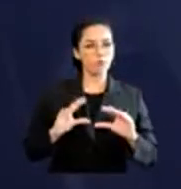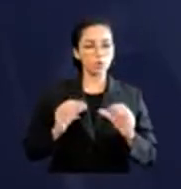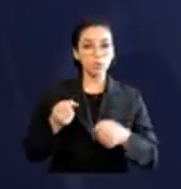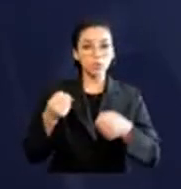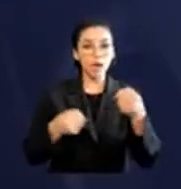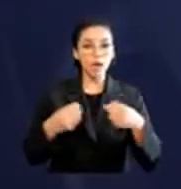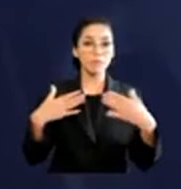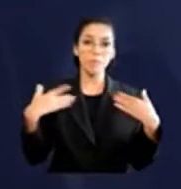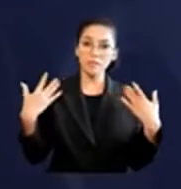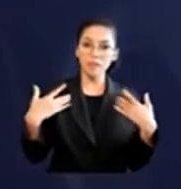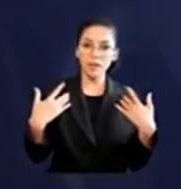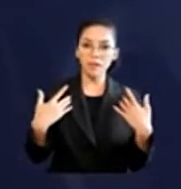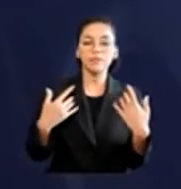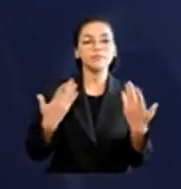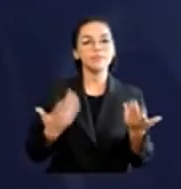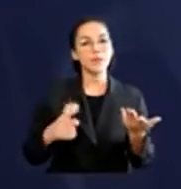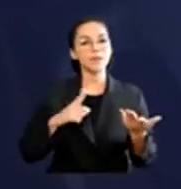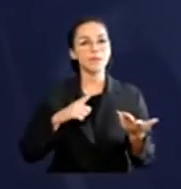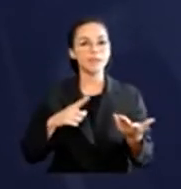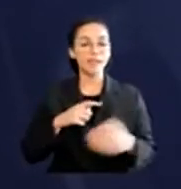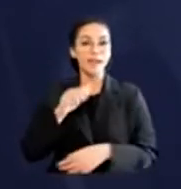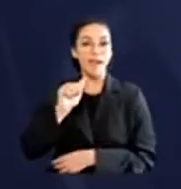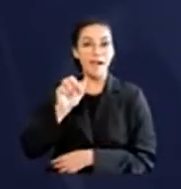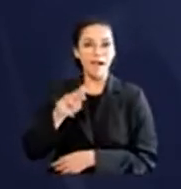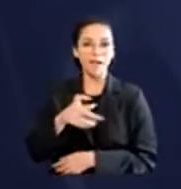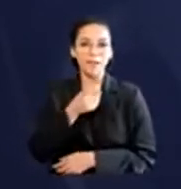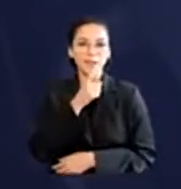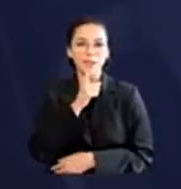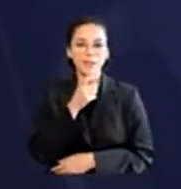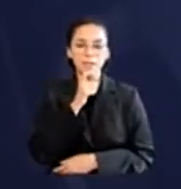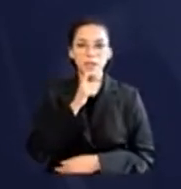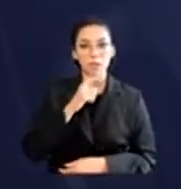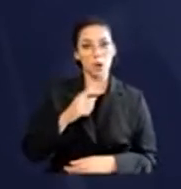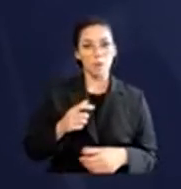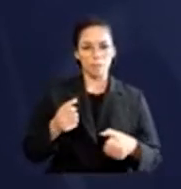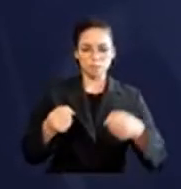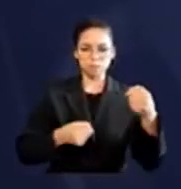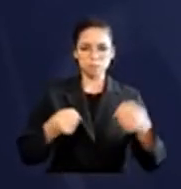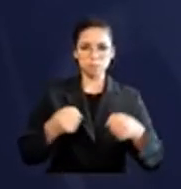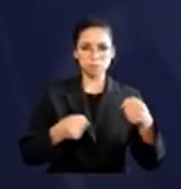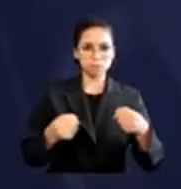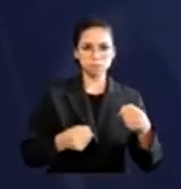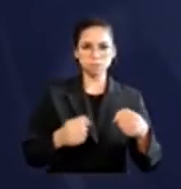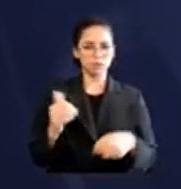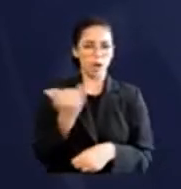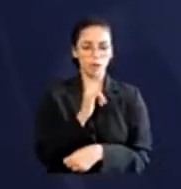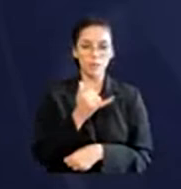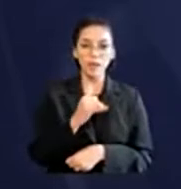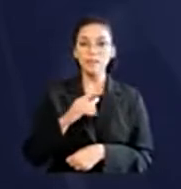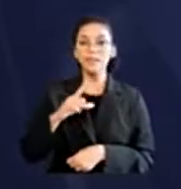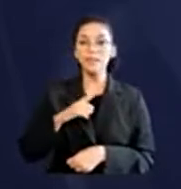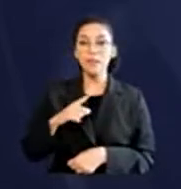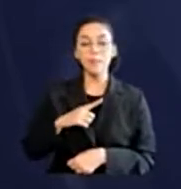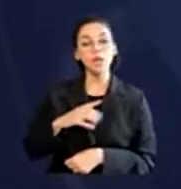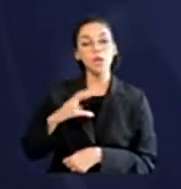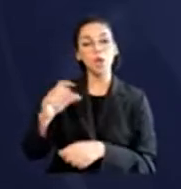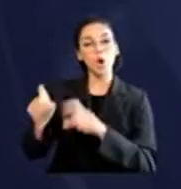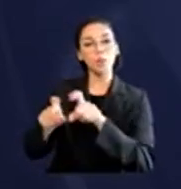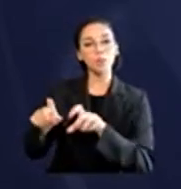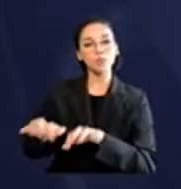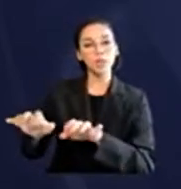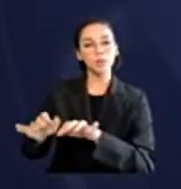de ter ar-condicionado, piloto automático e computador de bordo, tudo com comandos próximos da posição do motorista,